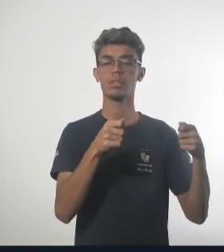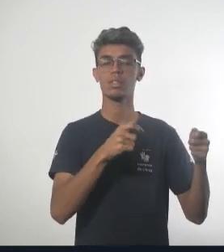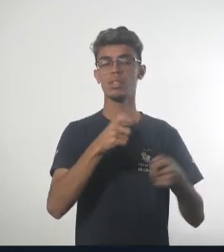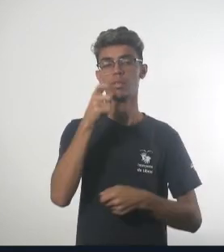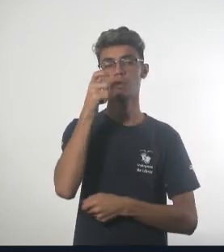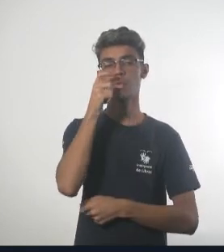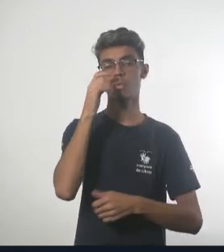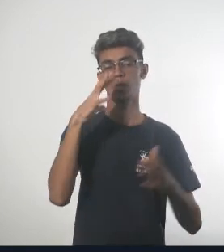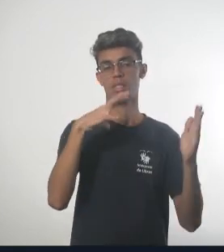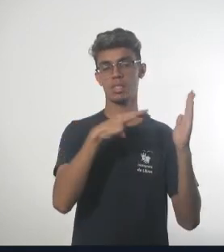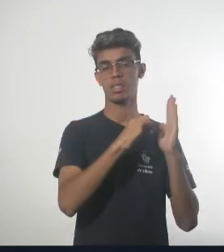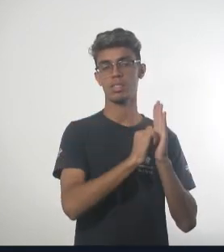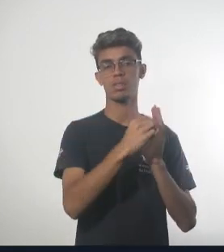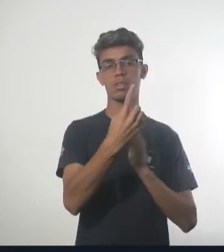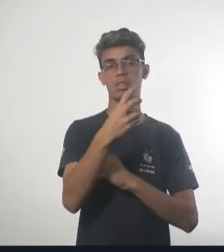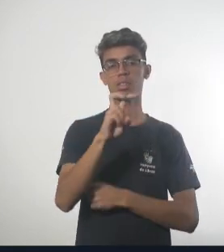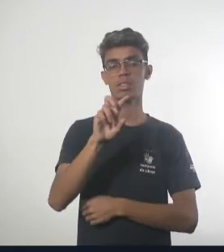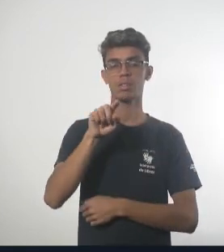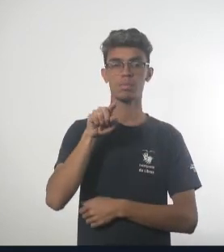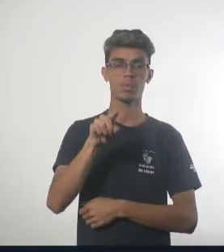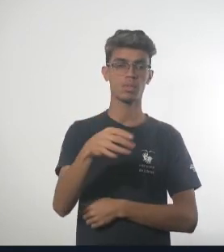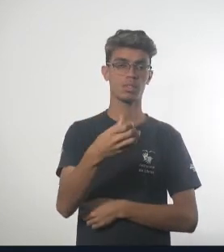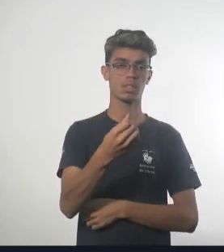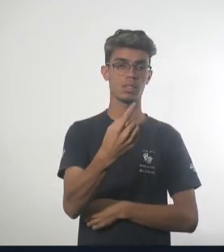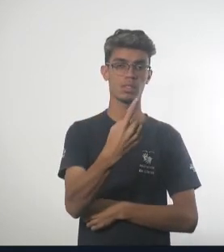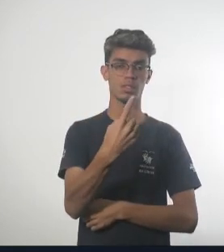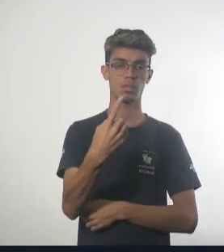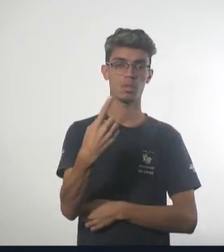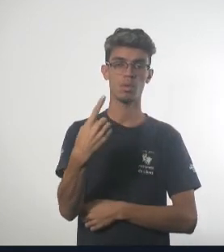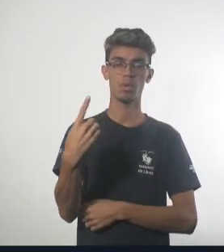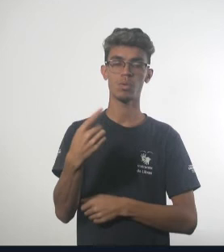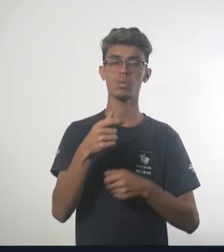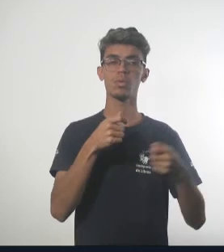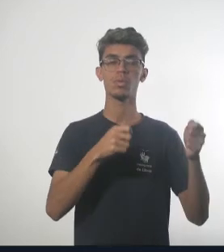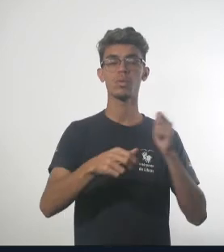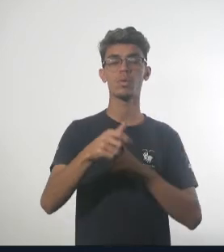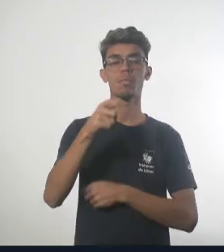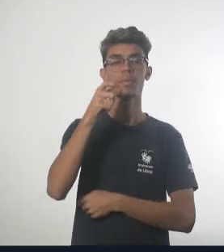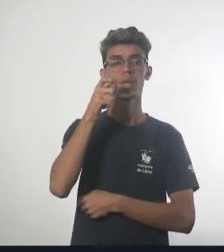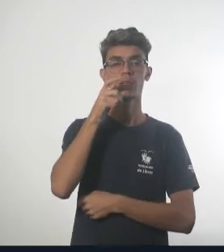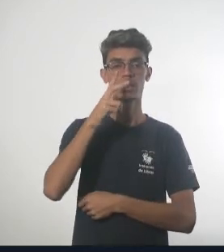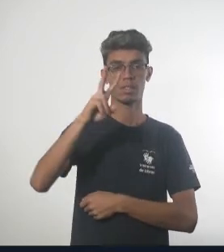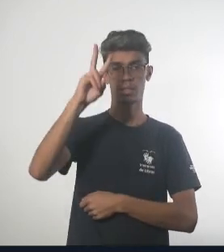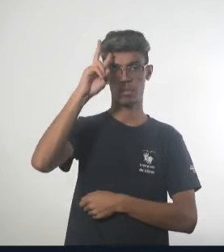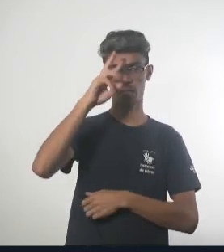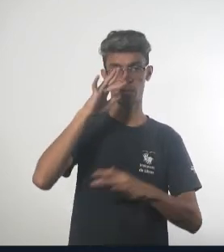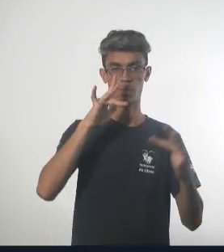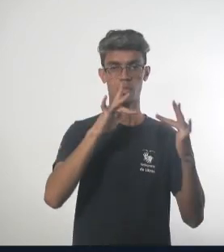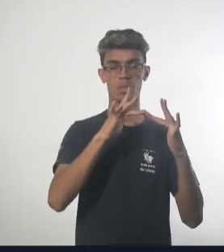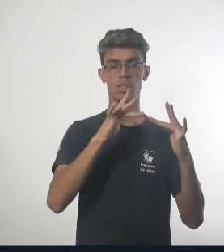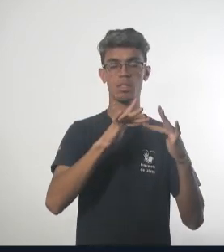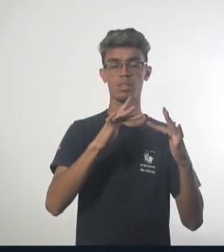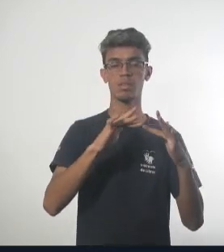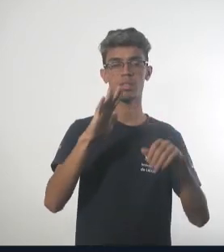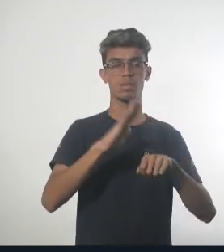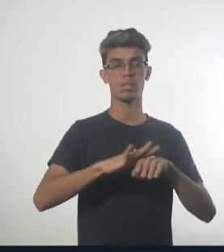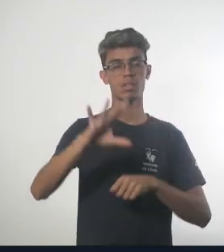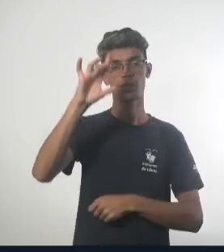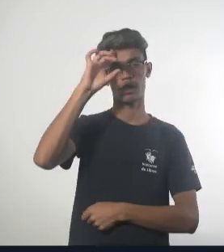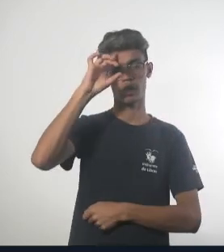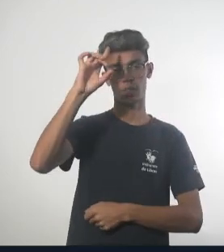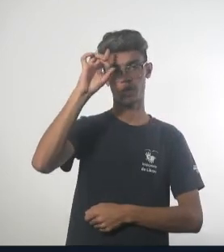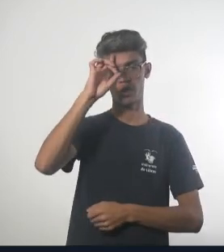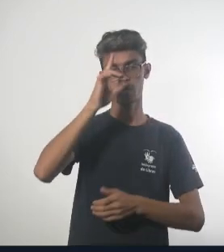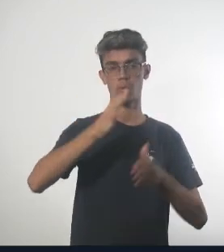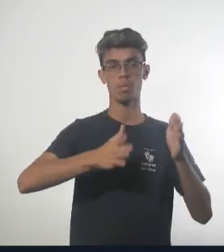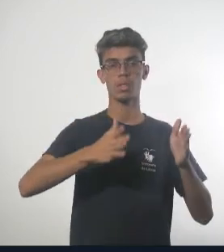foram cadastrados 15.611 monitoramentos, lembrando que esses contatos foram monitorados diariamente por um período